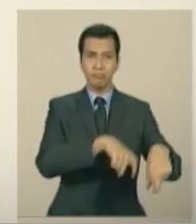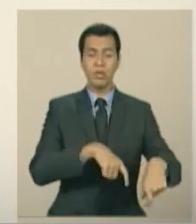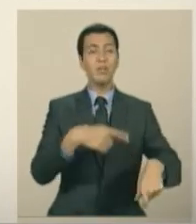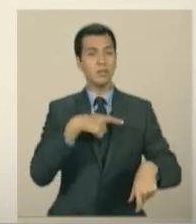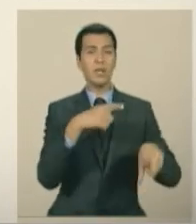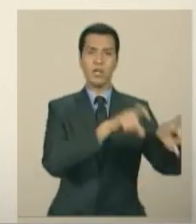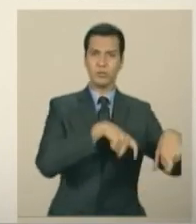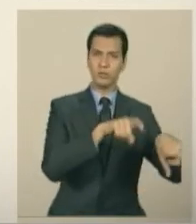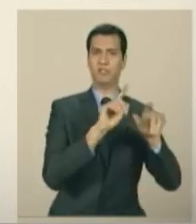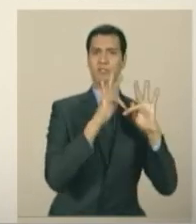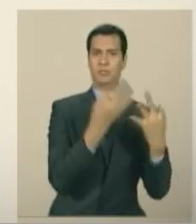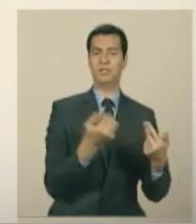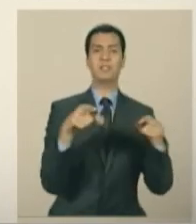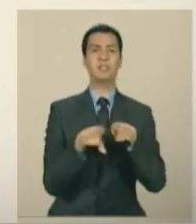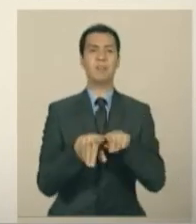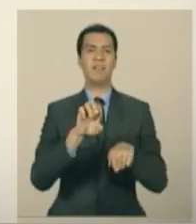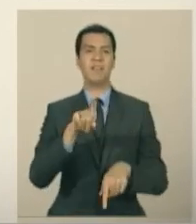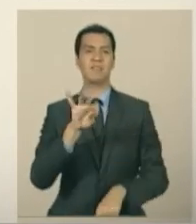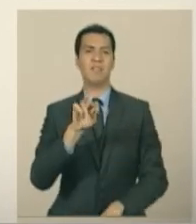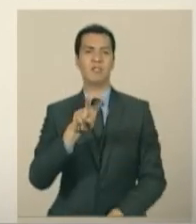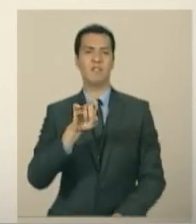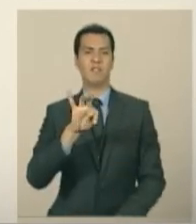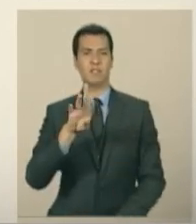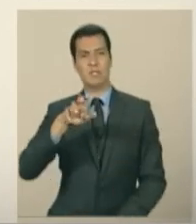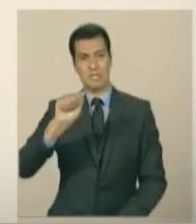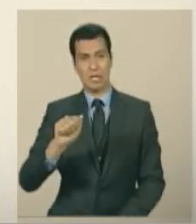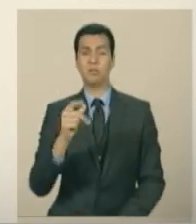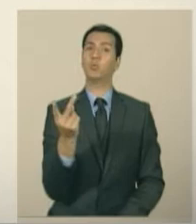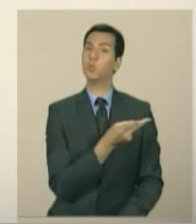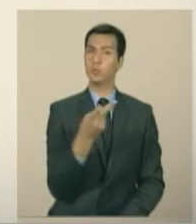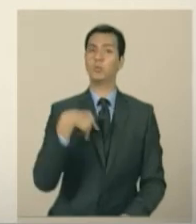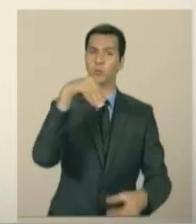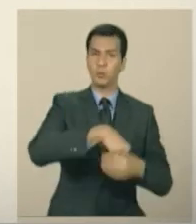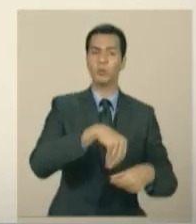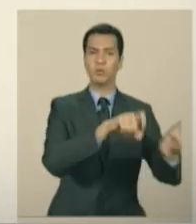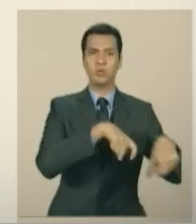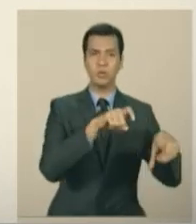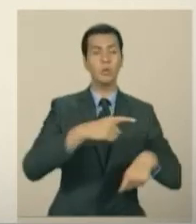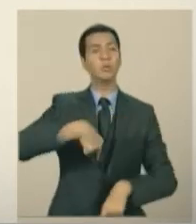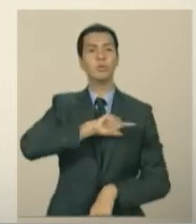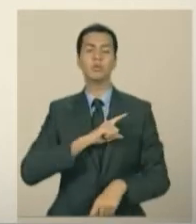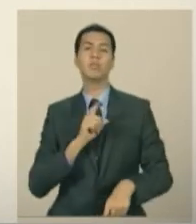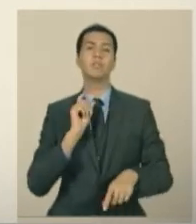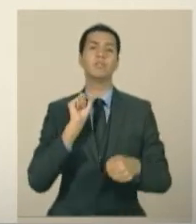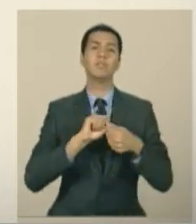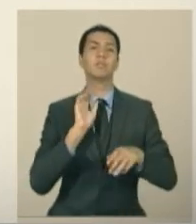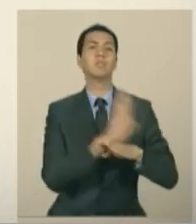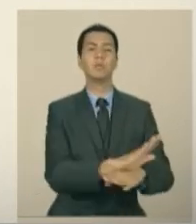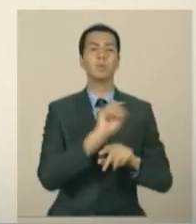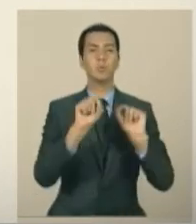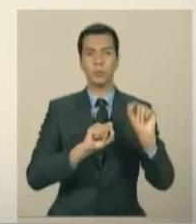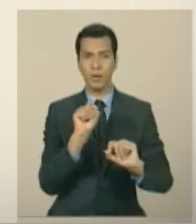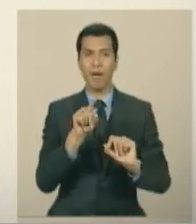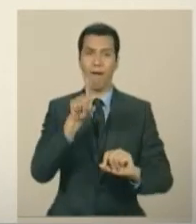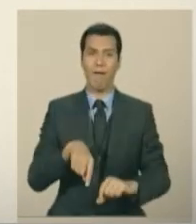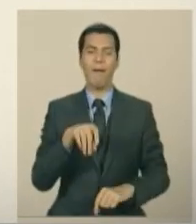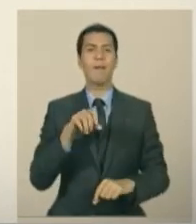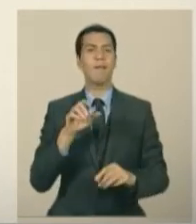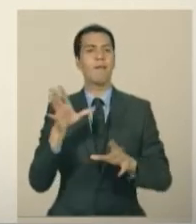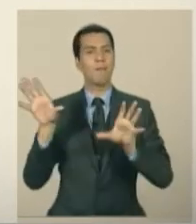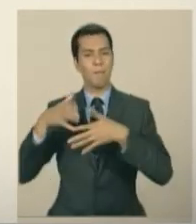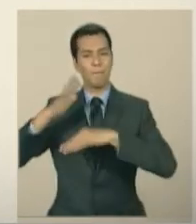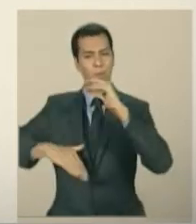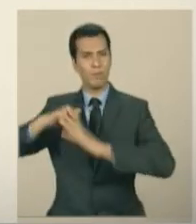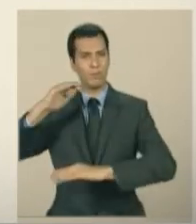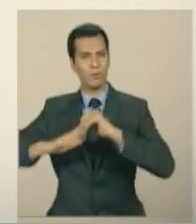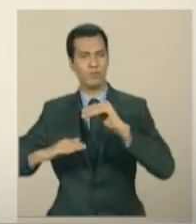familiares uma das coisas que estamos oferecendo a todos eles é assistência técnica para que eles